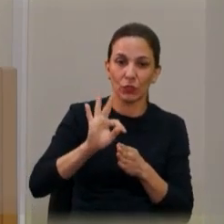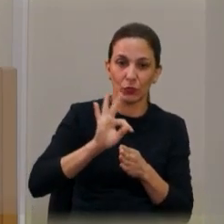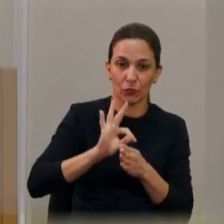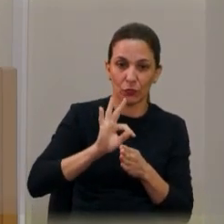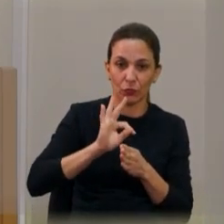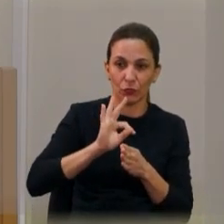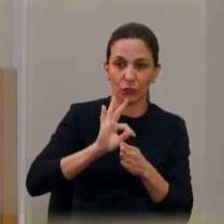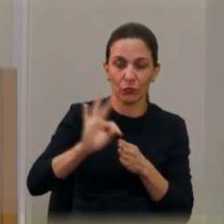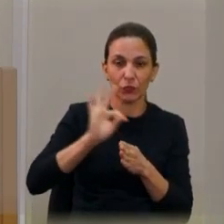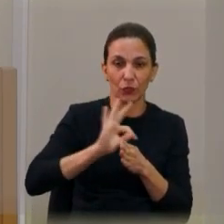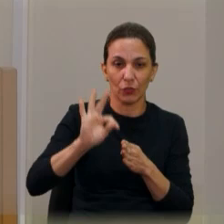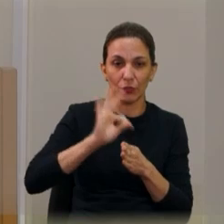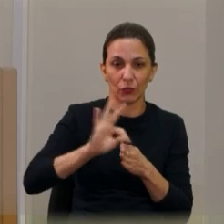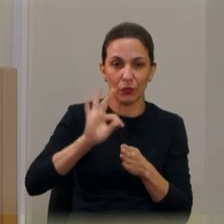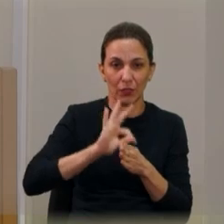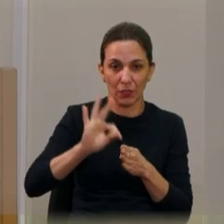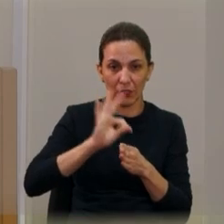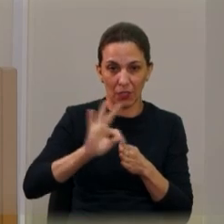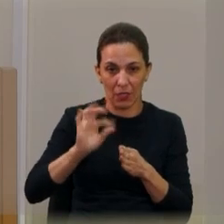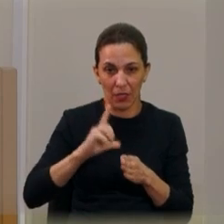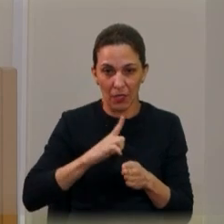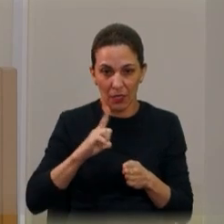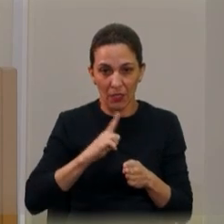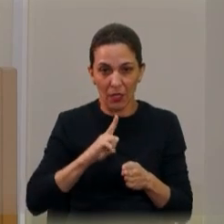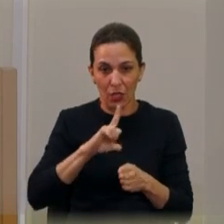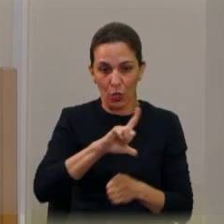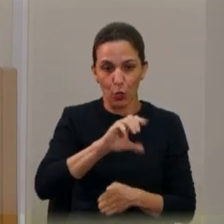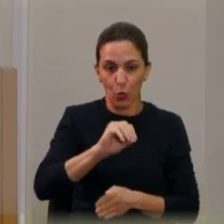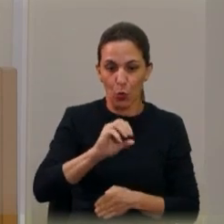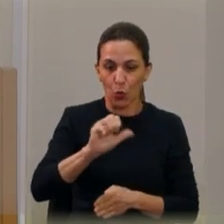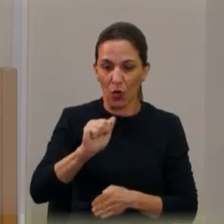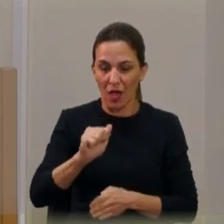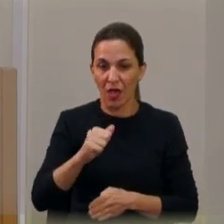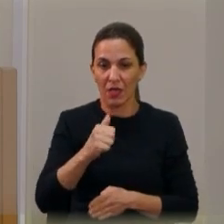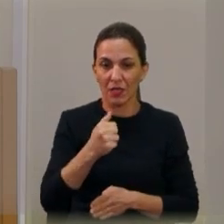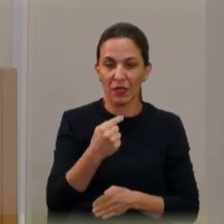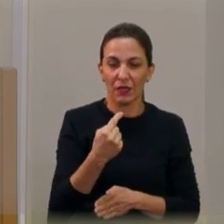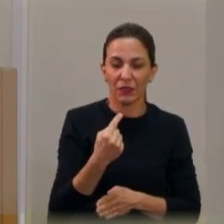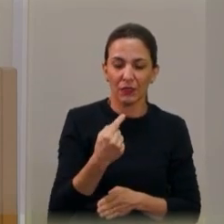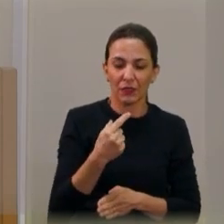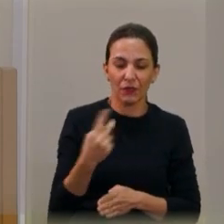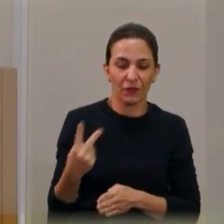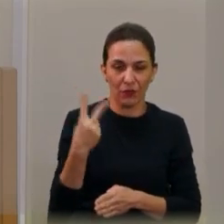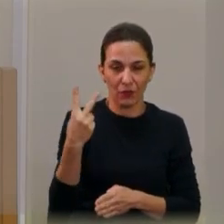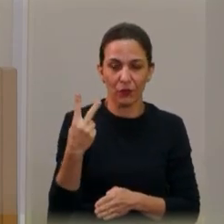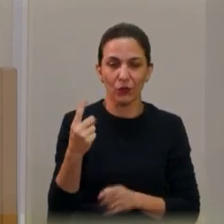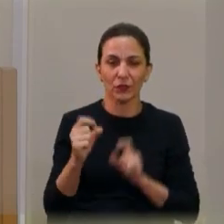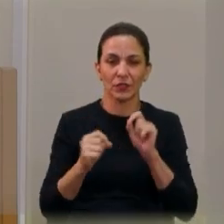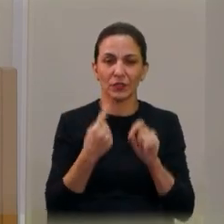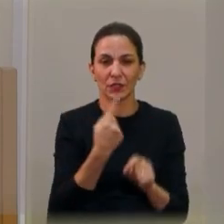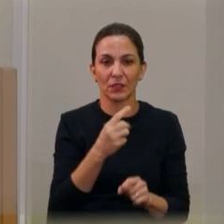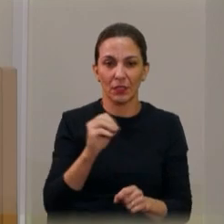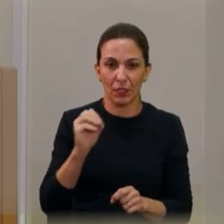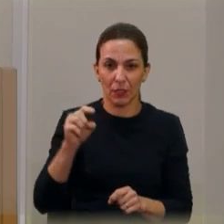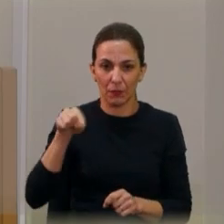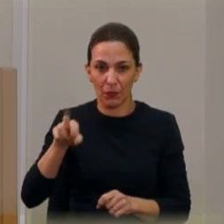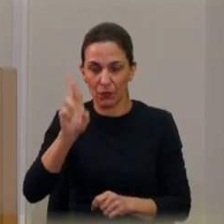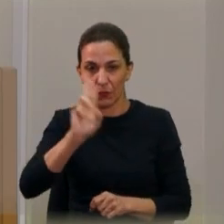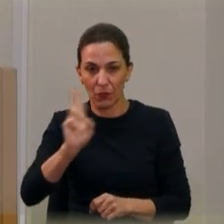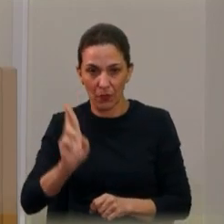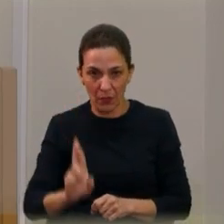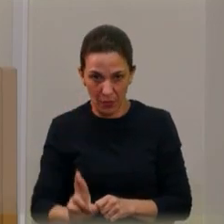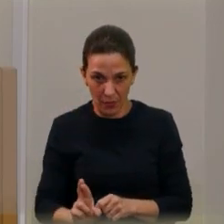fizemos ao LOAS de 2023 no valor de r$ 100.000 para que possa implantar o programa